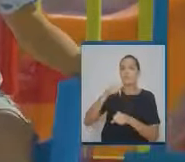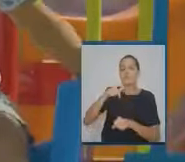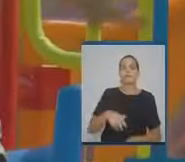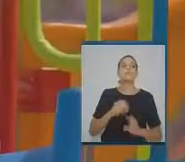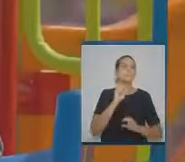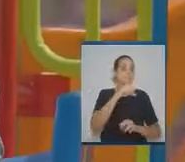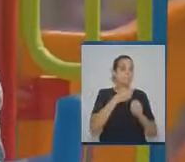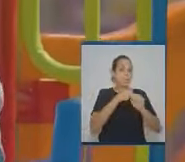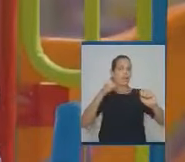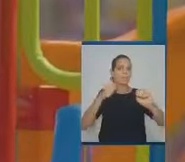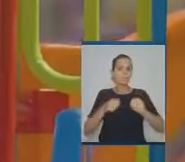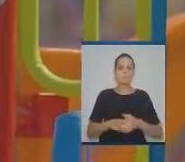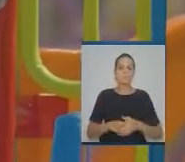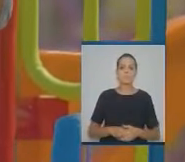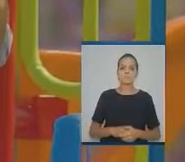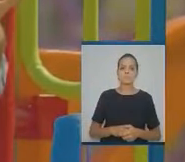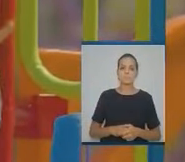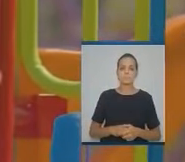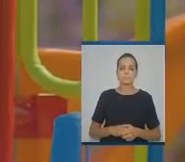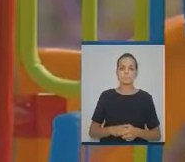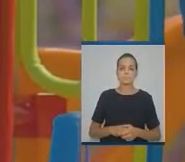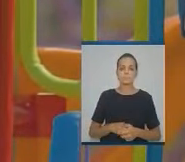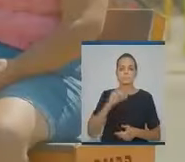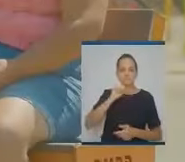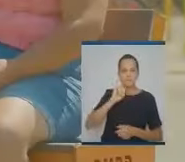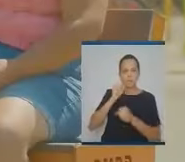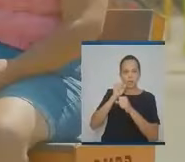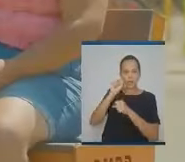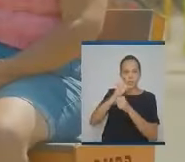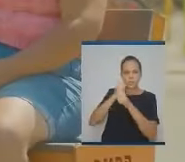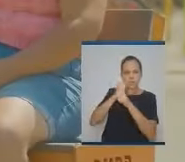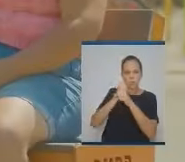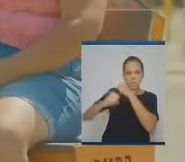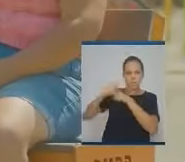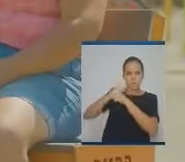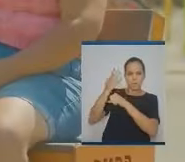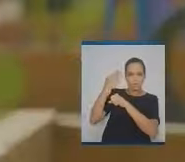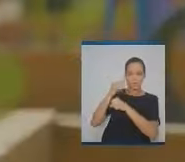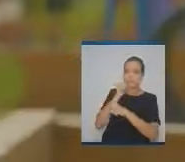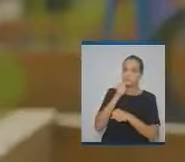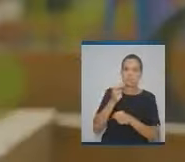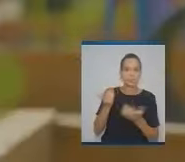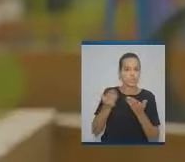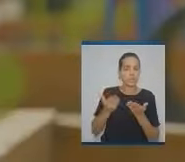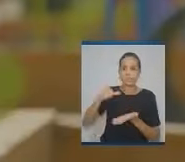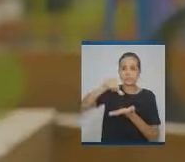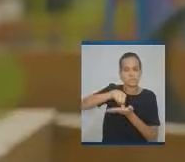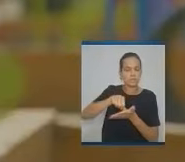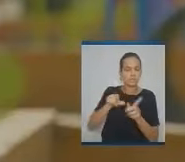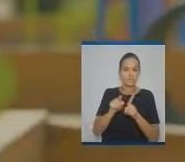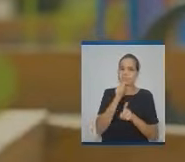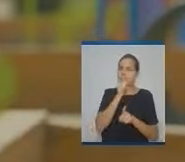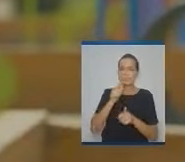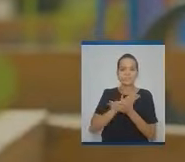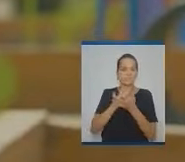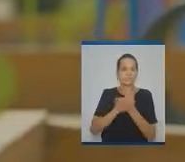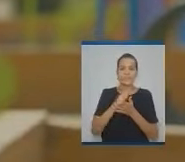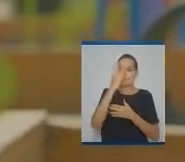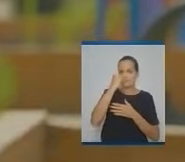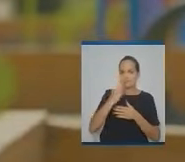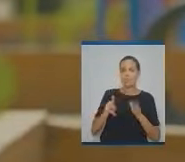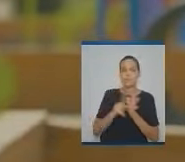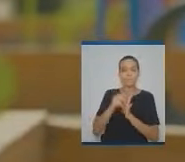Se fosse há 8 anos atrás, hoje não teria o centro que tem hoje, não teria a clínica da mulher. É, o Vaguinho trouxe, né? Porque até então não